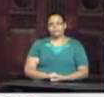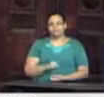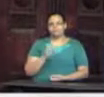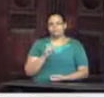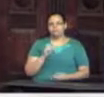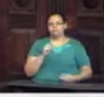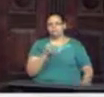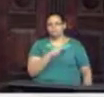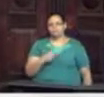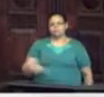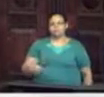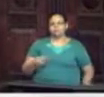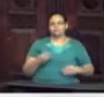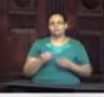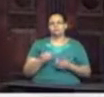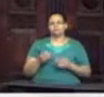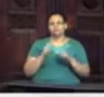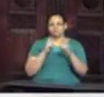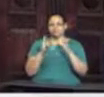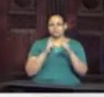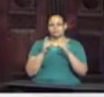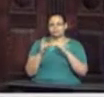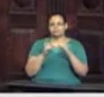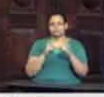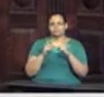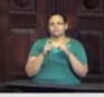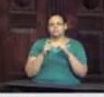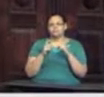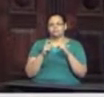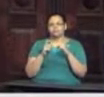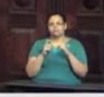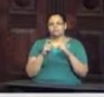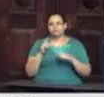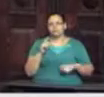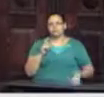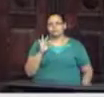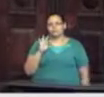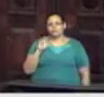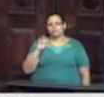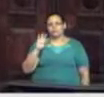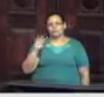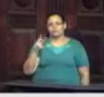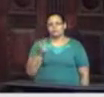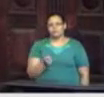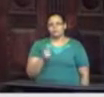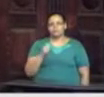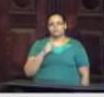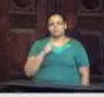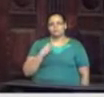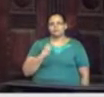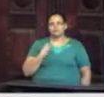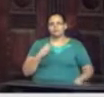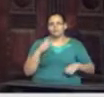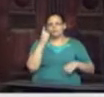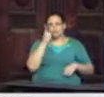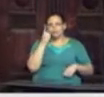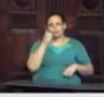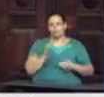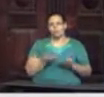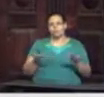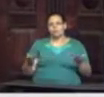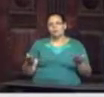Senhora Presidenta, os trabalhos desta sessão, nobre deputada Fatinha, senhoras deputadas presentes, senhores deputados